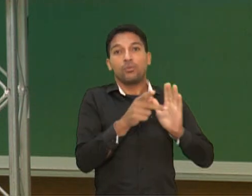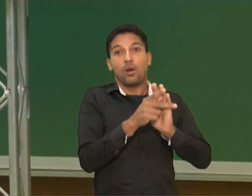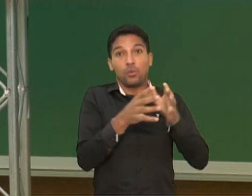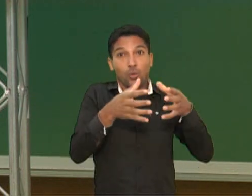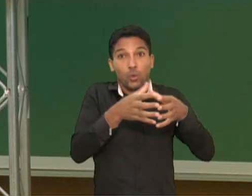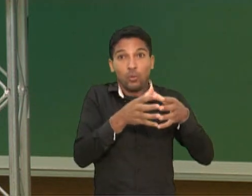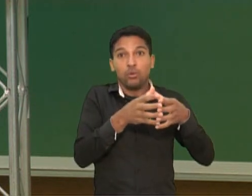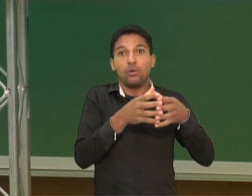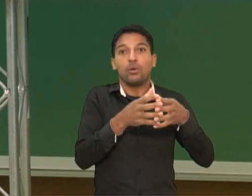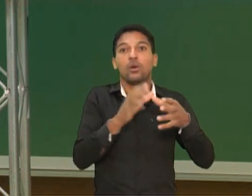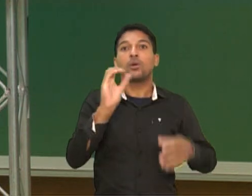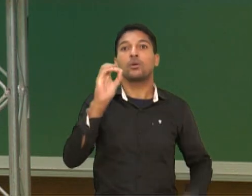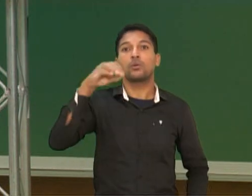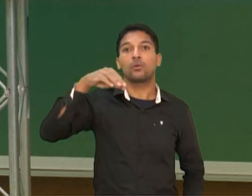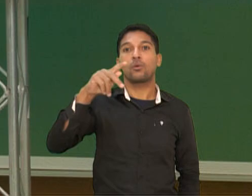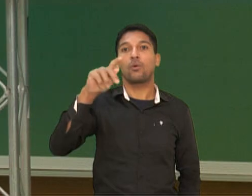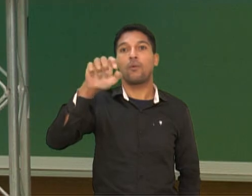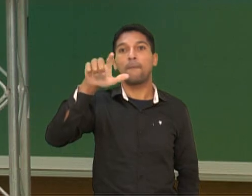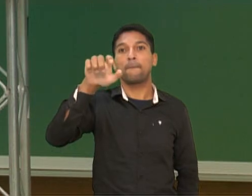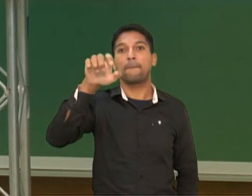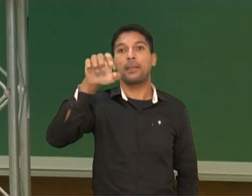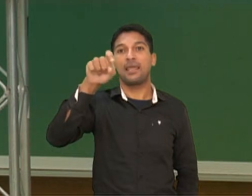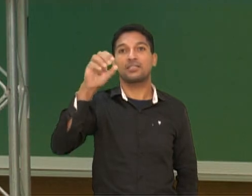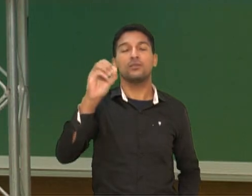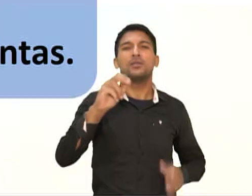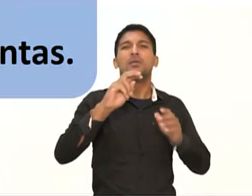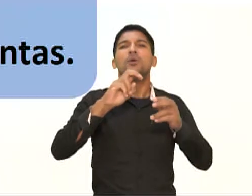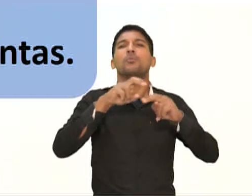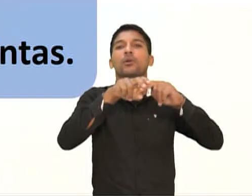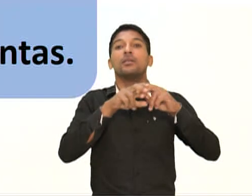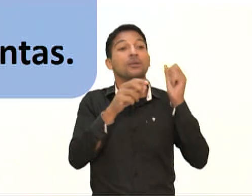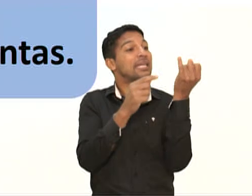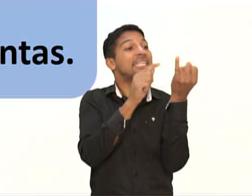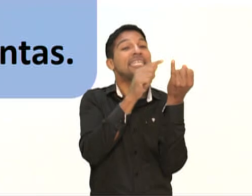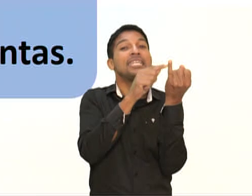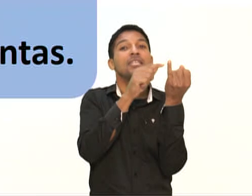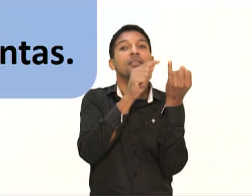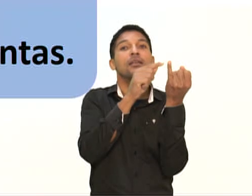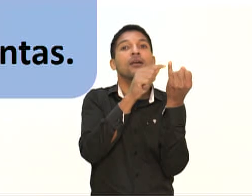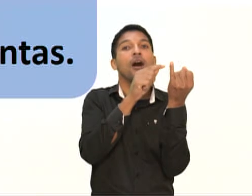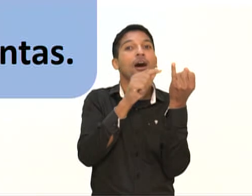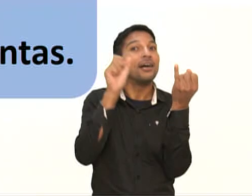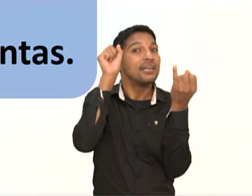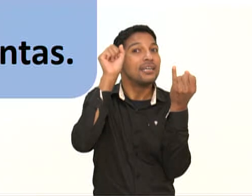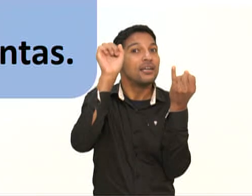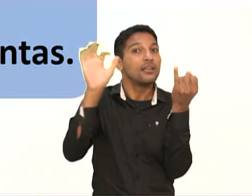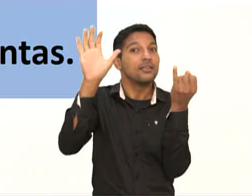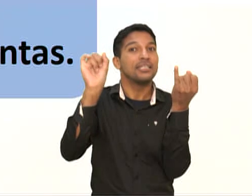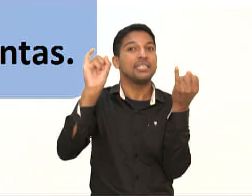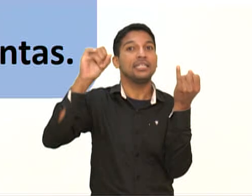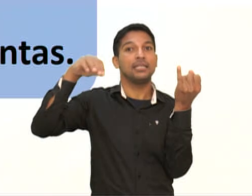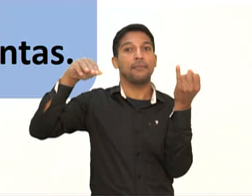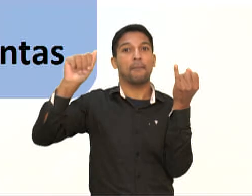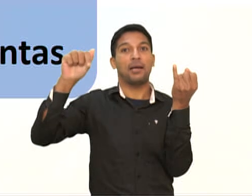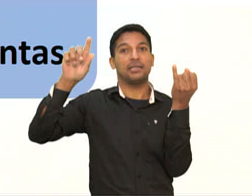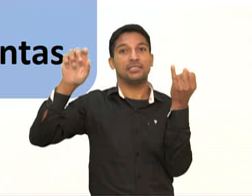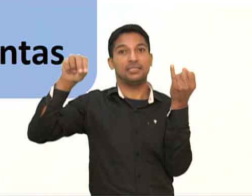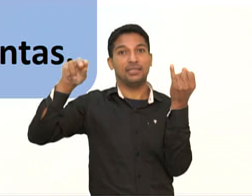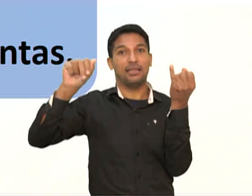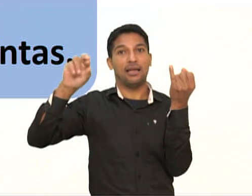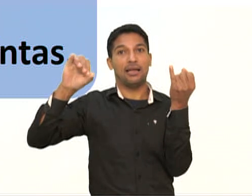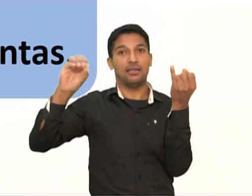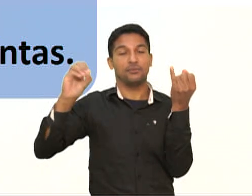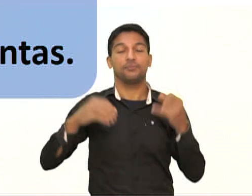já imaginário, tá? Então, aqui na resolução de uma equação de grau 2 ou de segundo grau, o que pode acontecer? Quando você